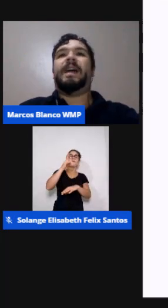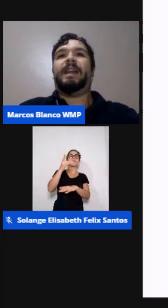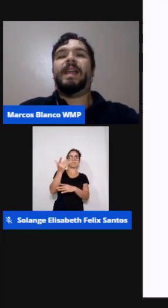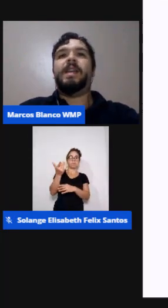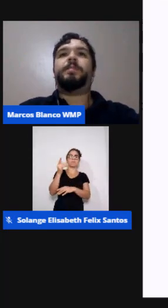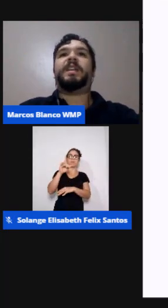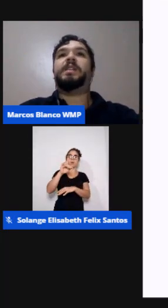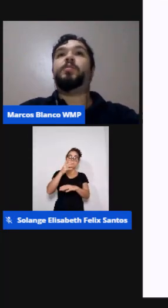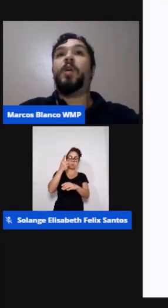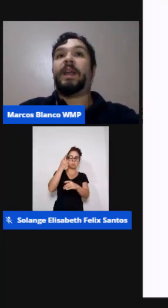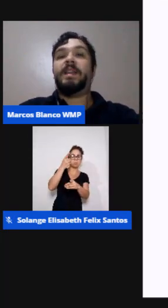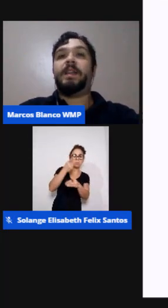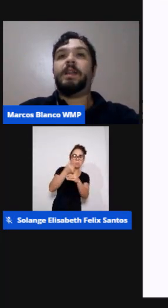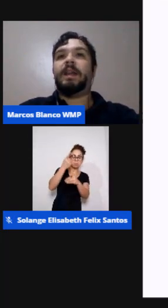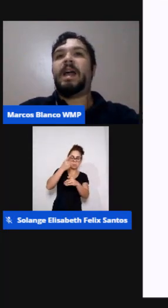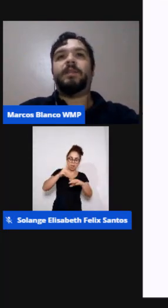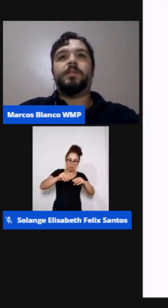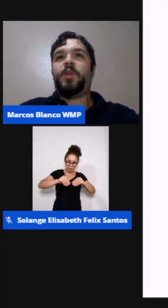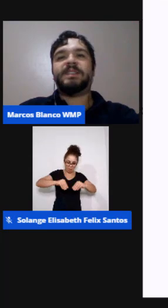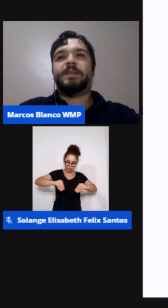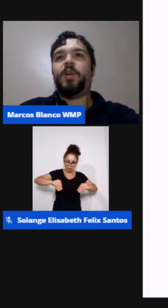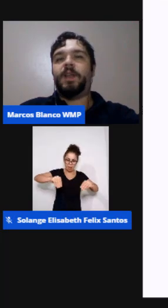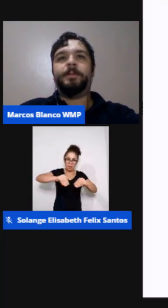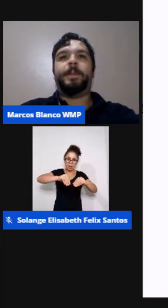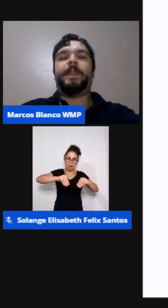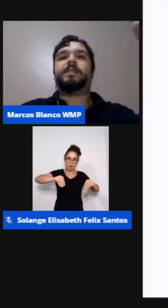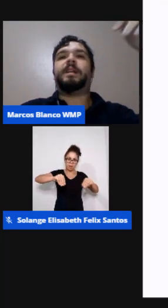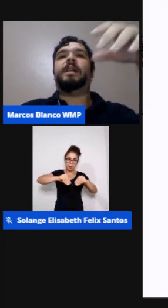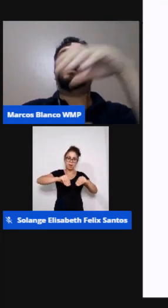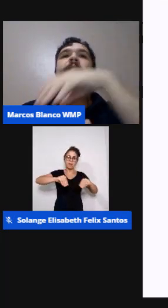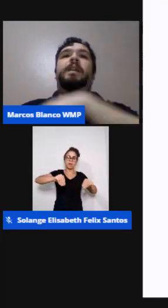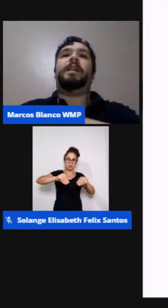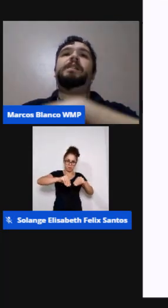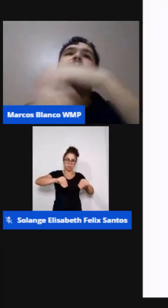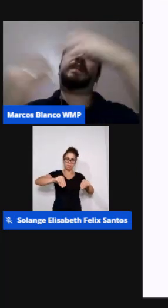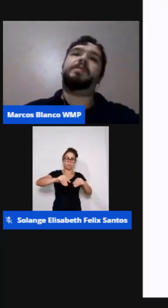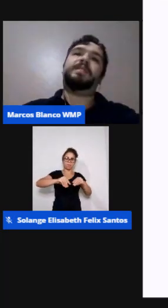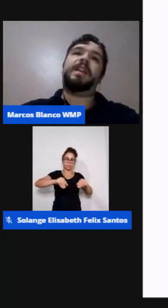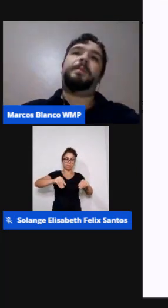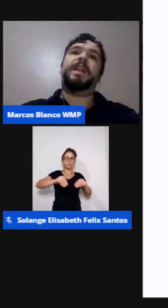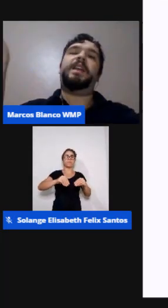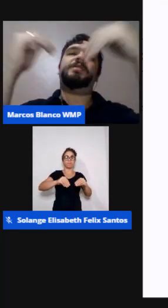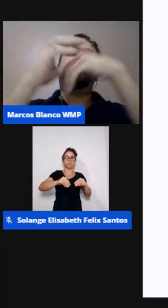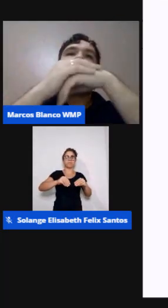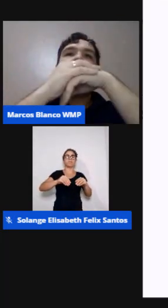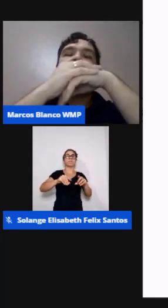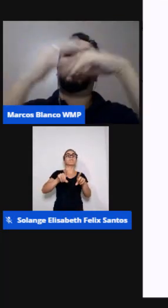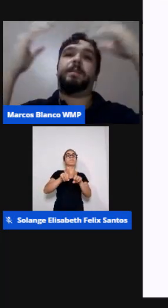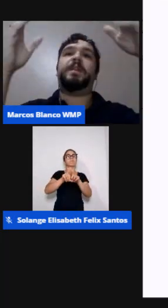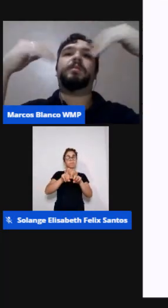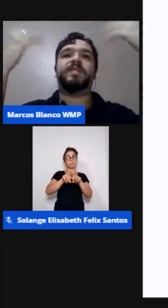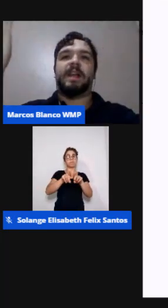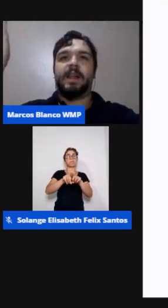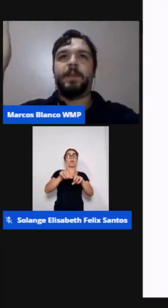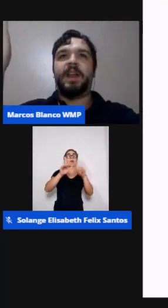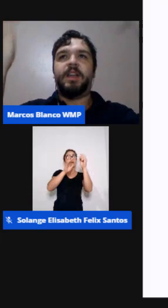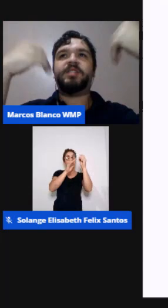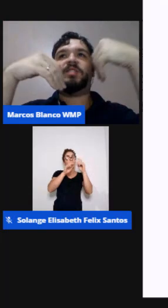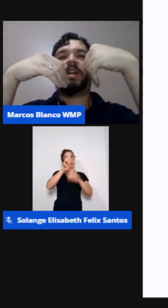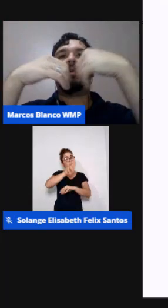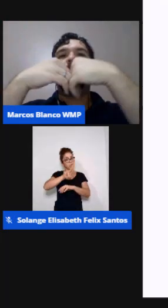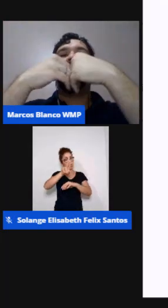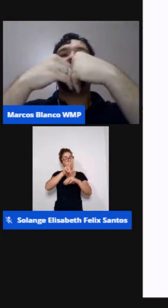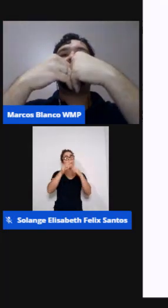você encontrar na areia, para que aquele larva possa morrer. Tá? E quem usa repelente,